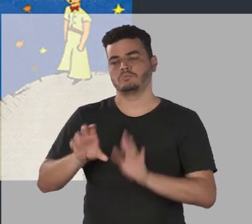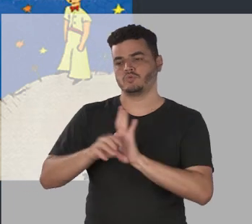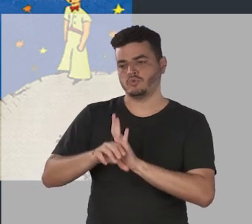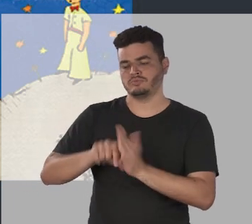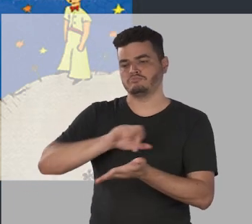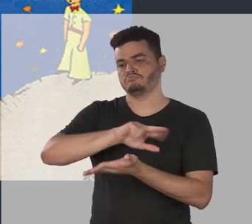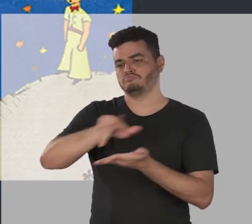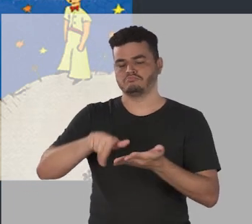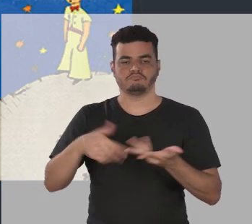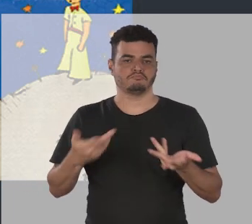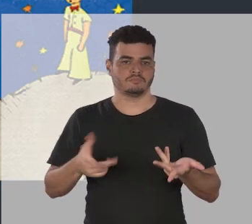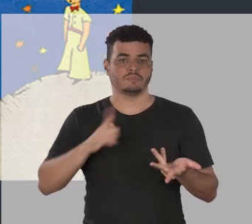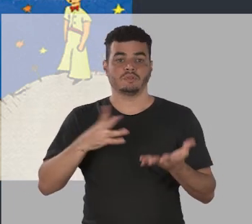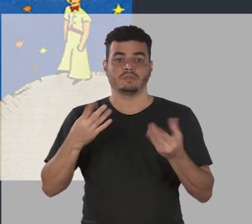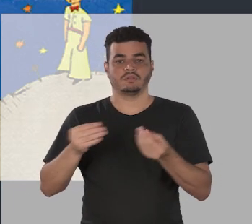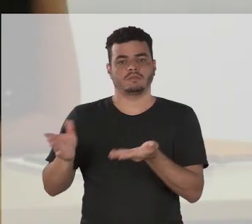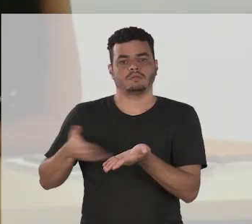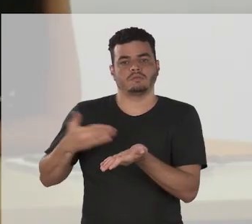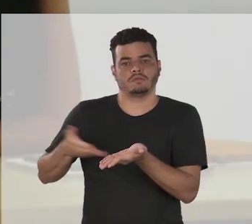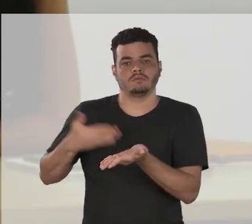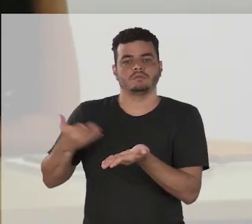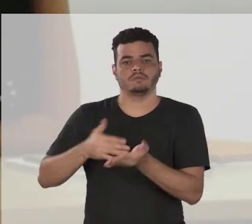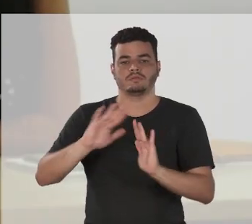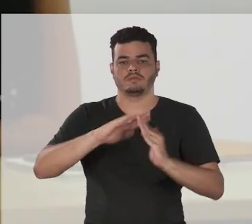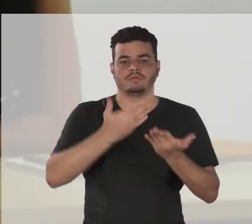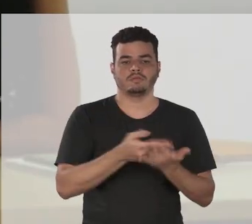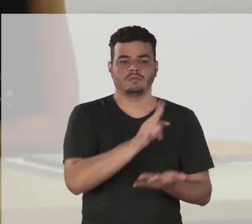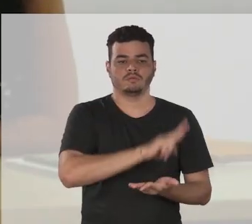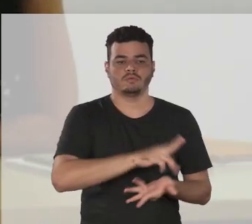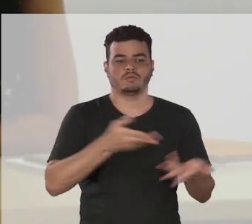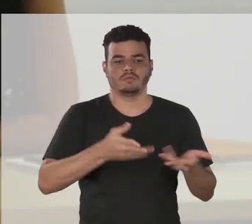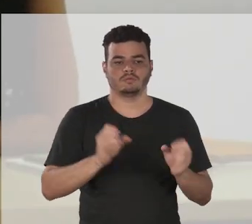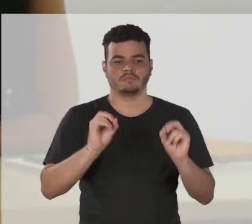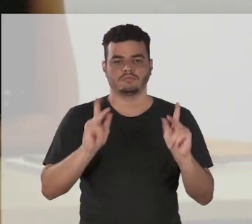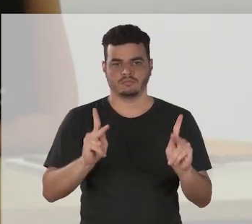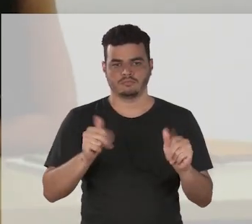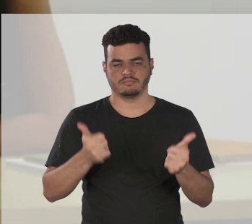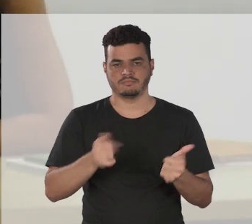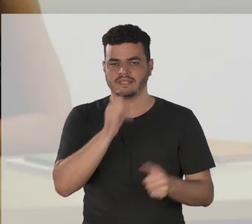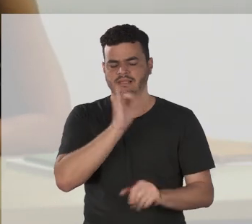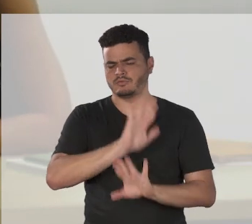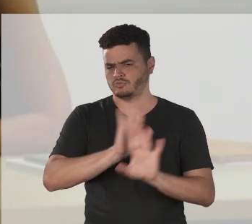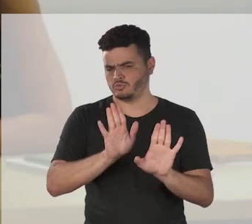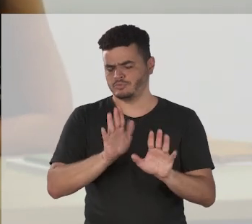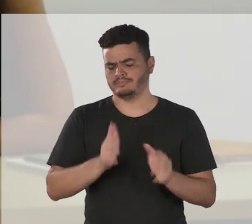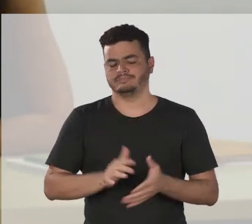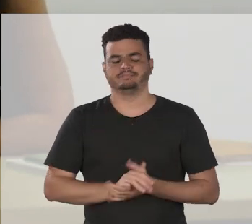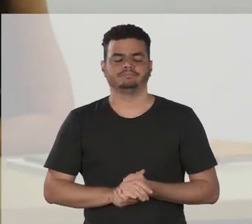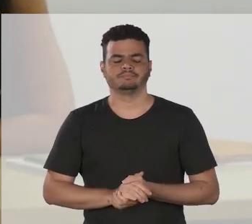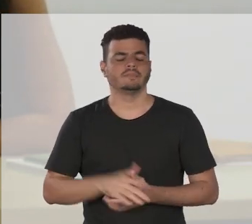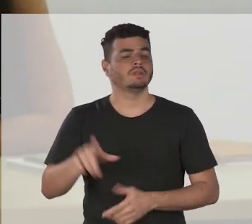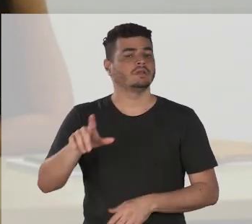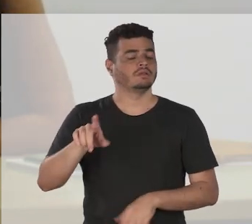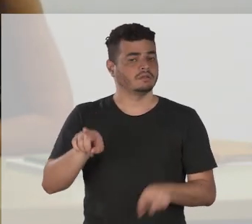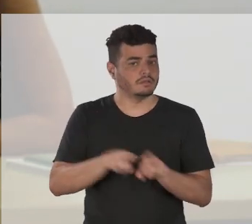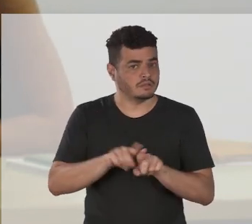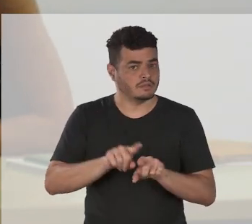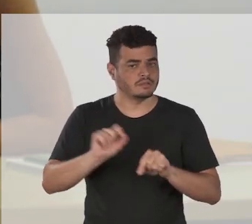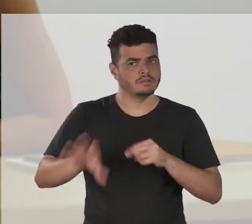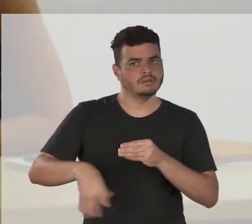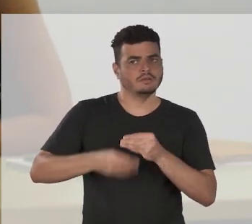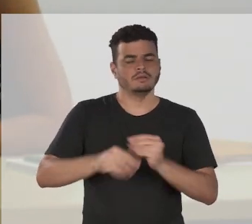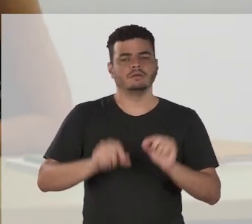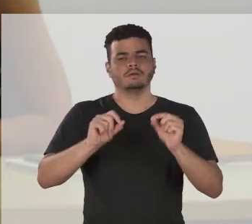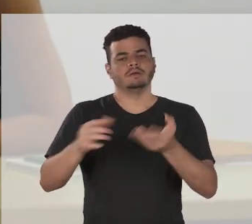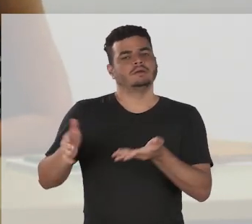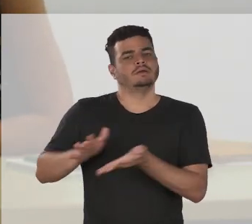muitas desta coleção desse tipo escolar, né? Isso é só um exemplo, não é nada além disso. E, além disso,